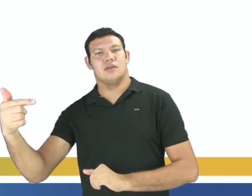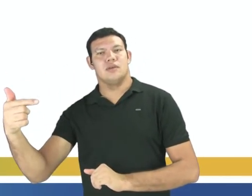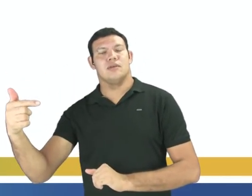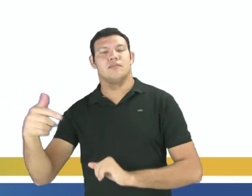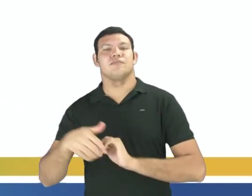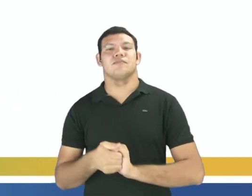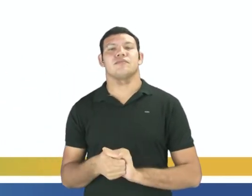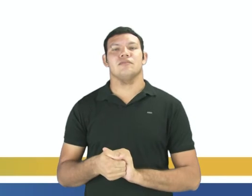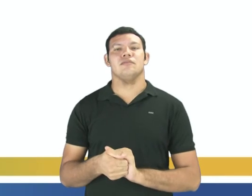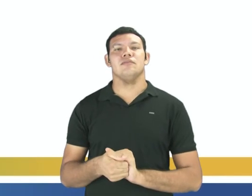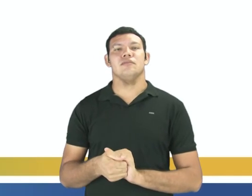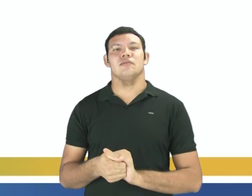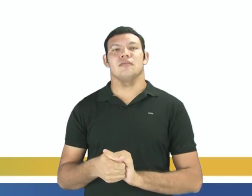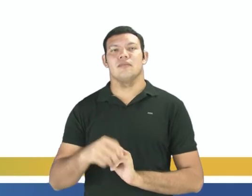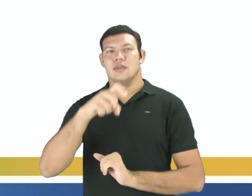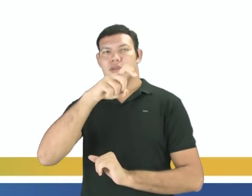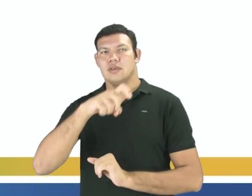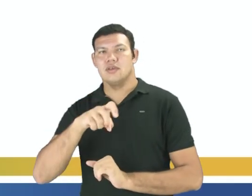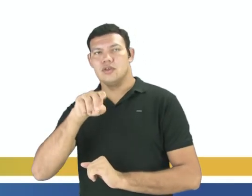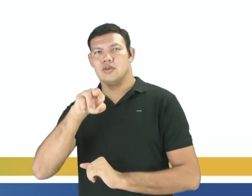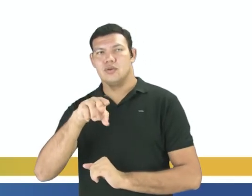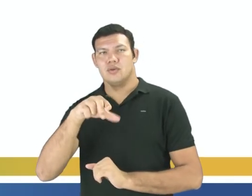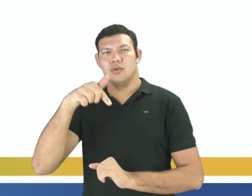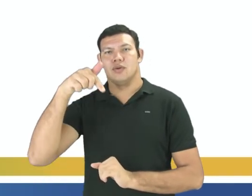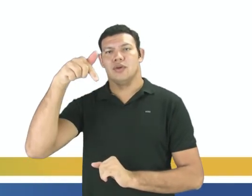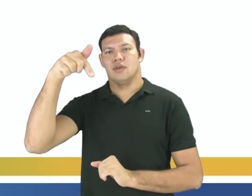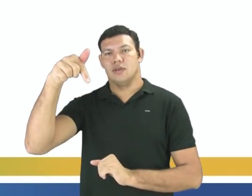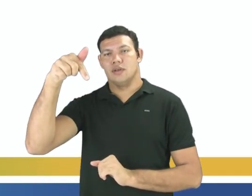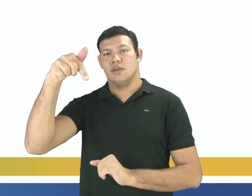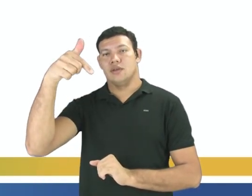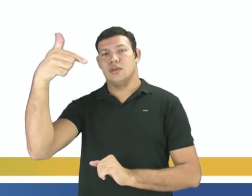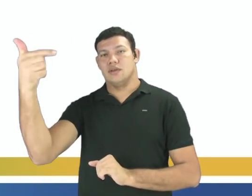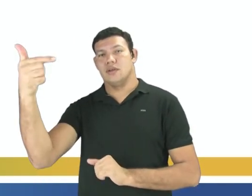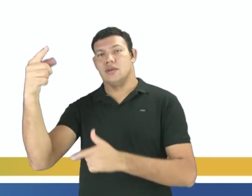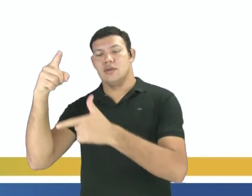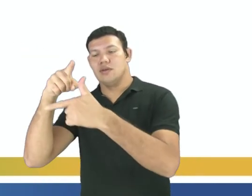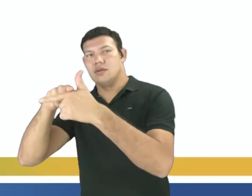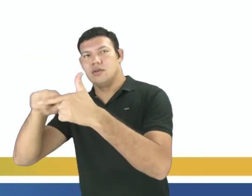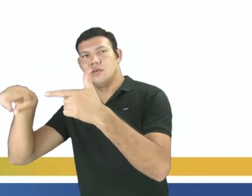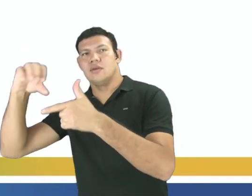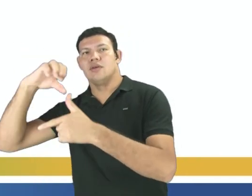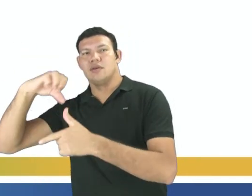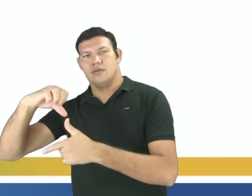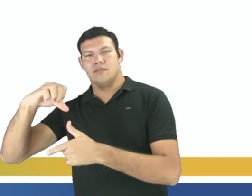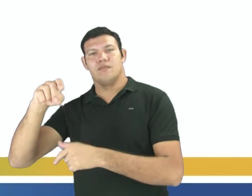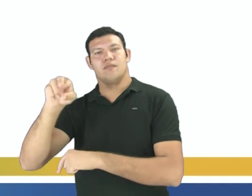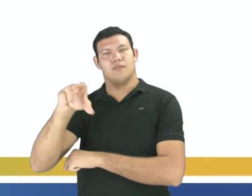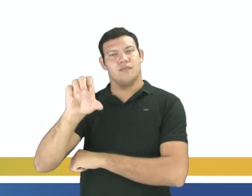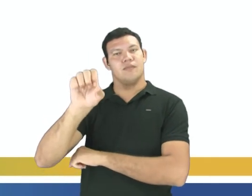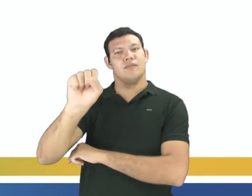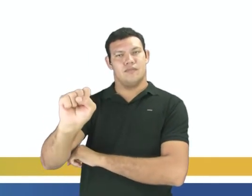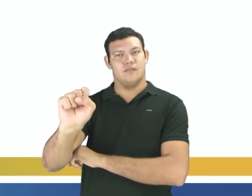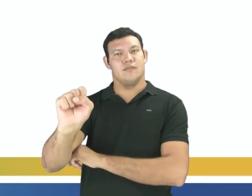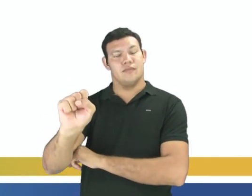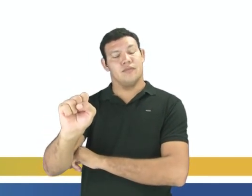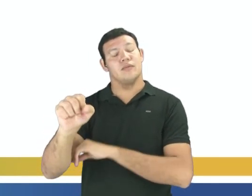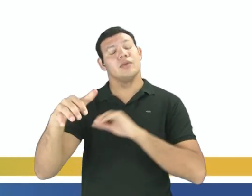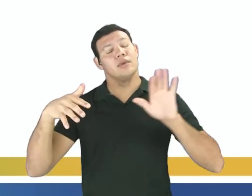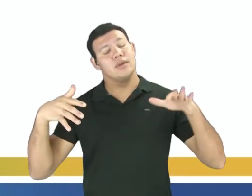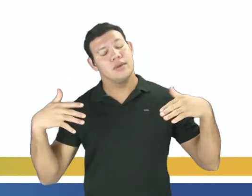de x. X é igual a 72 sobre 9, ok? Que isso nos dá 8. Ou